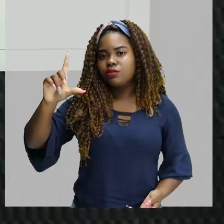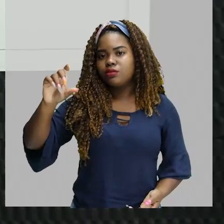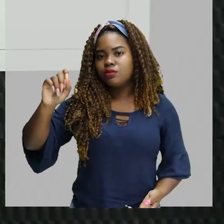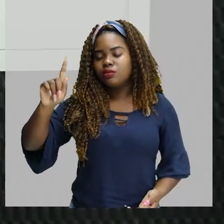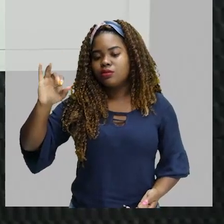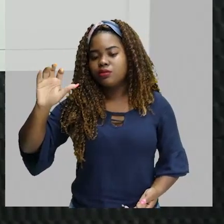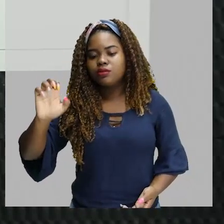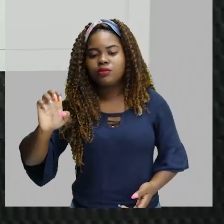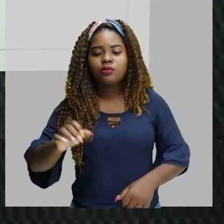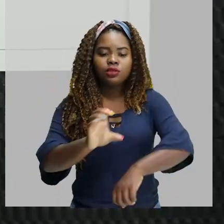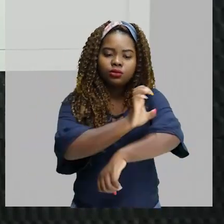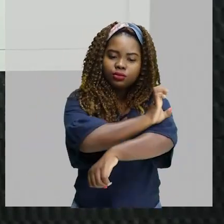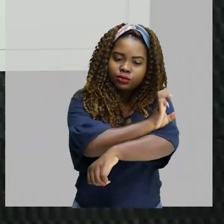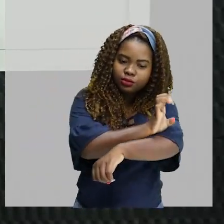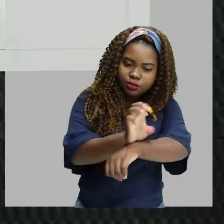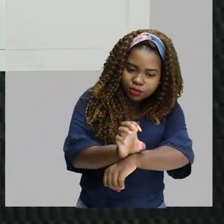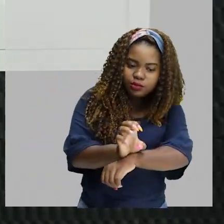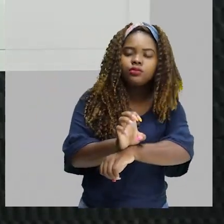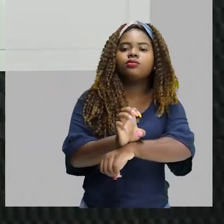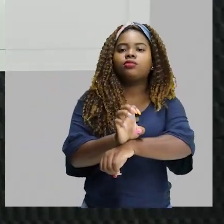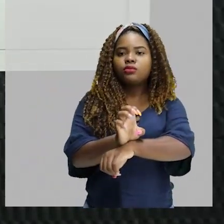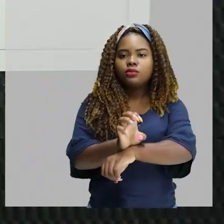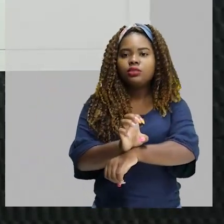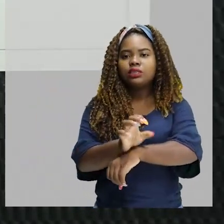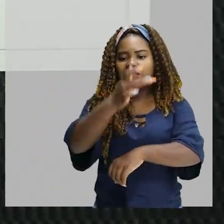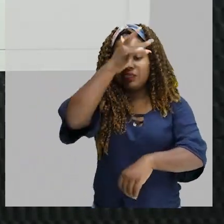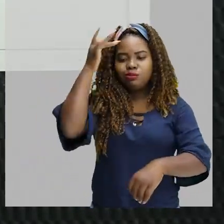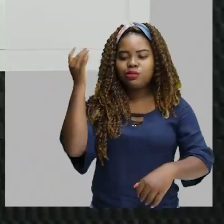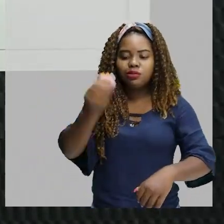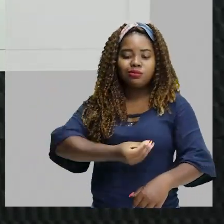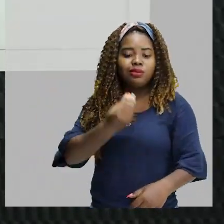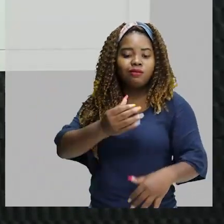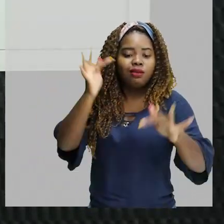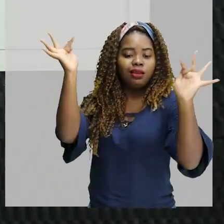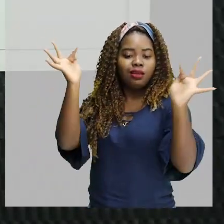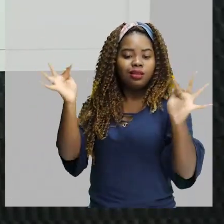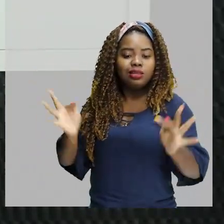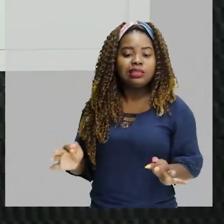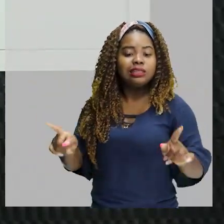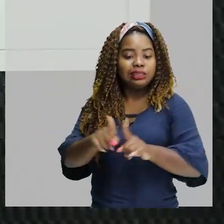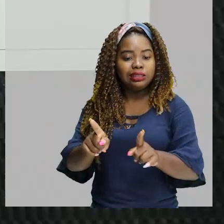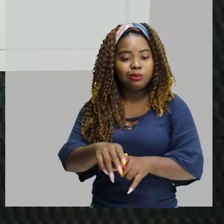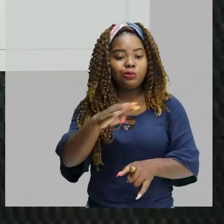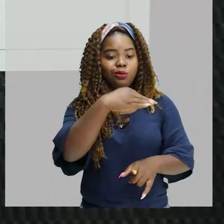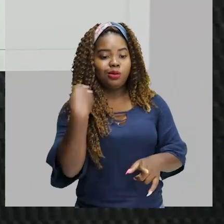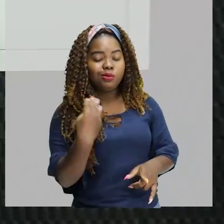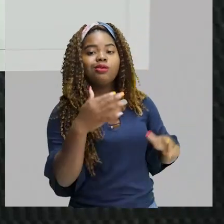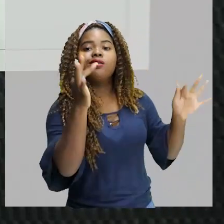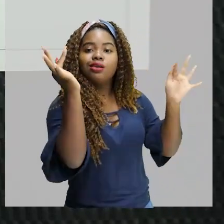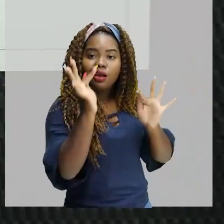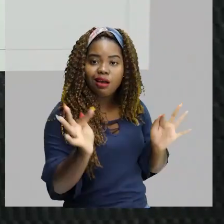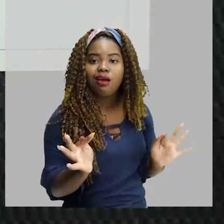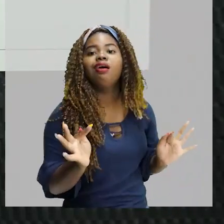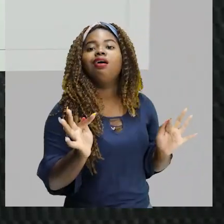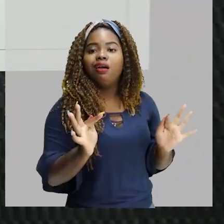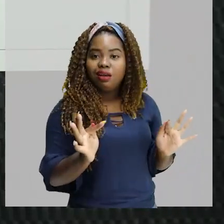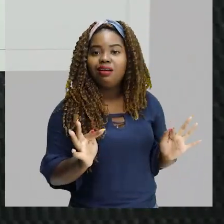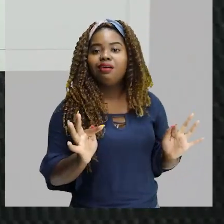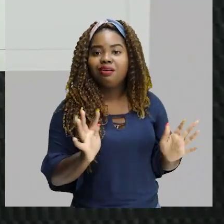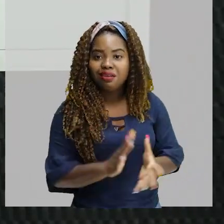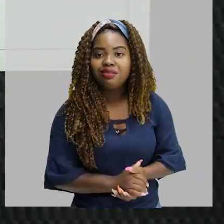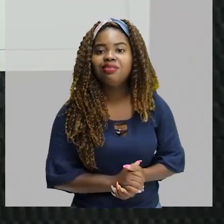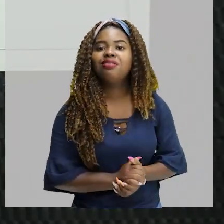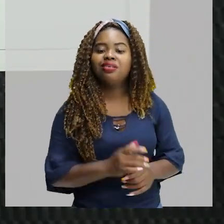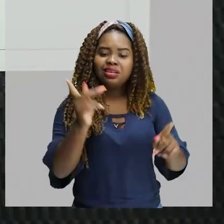sua ética, para que o indivíduo possa ter uma vida feliz e assim uma morte digna. Encontrar